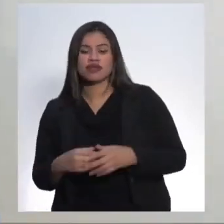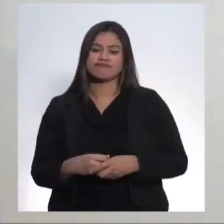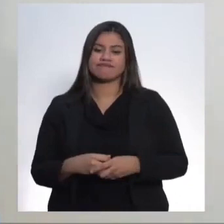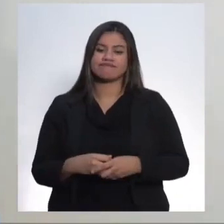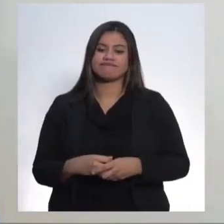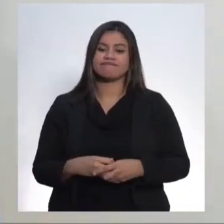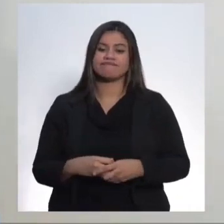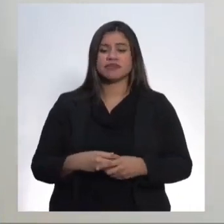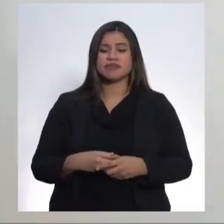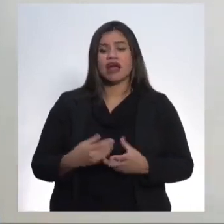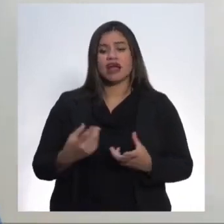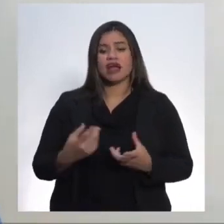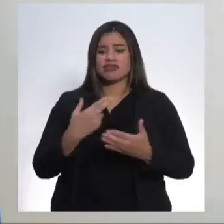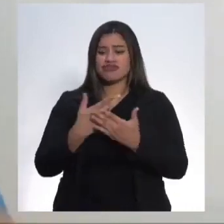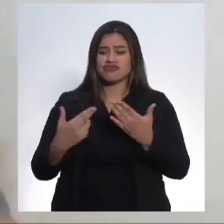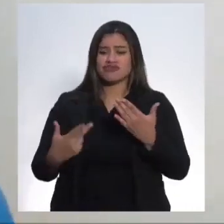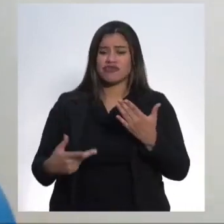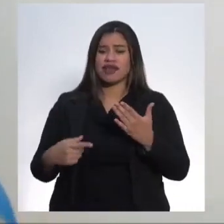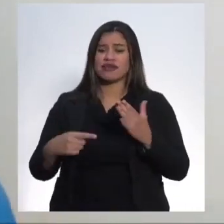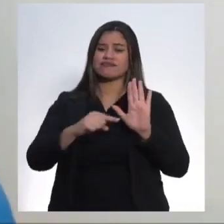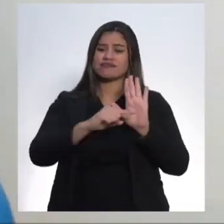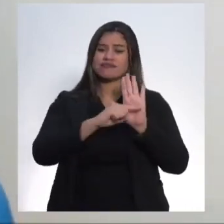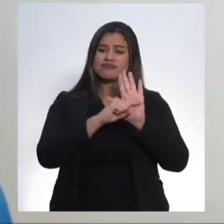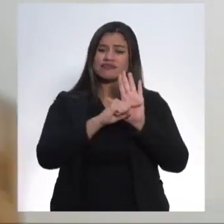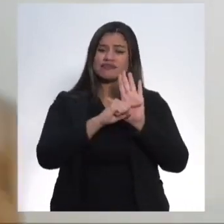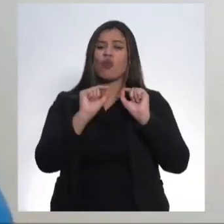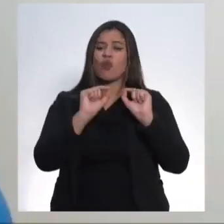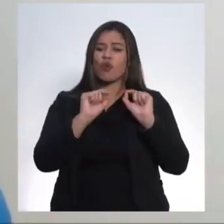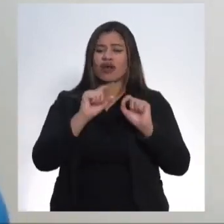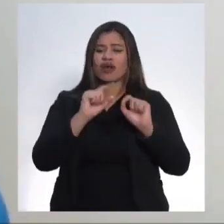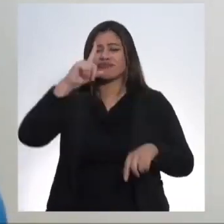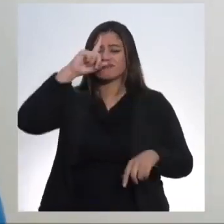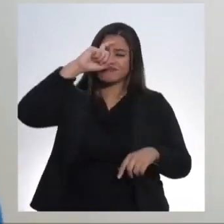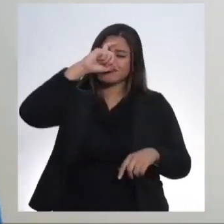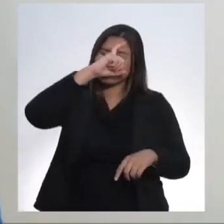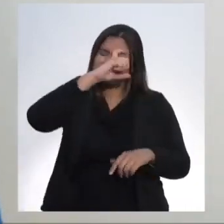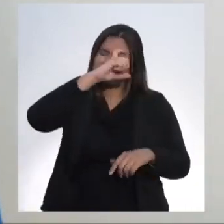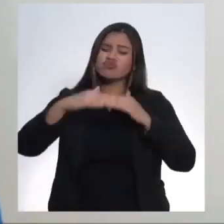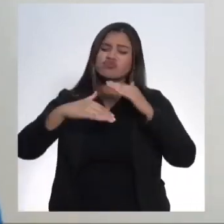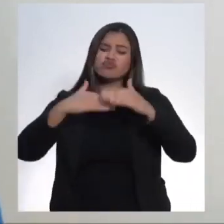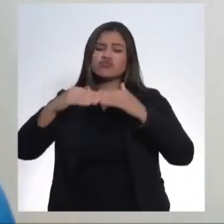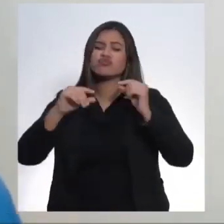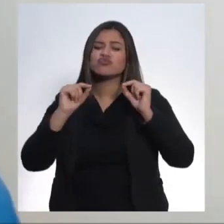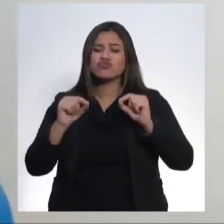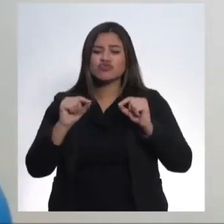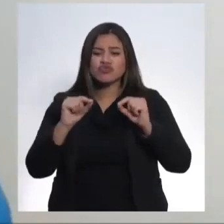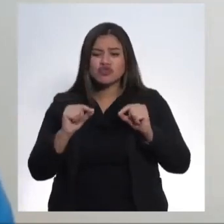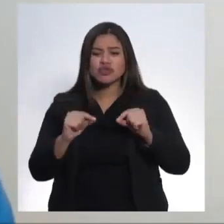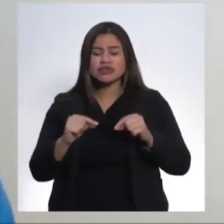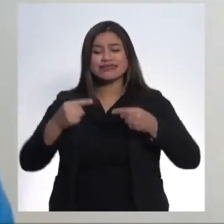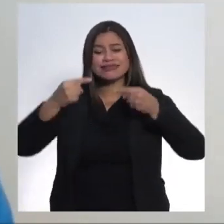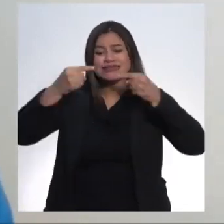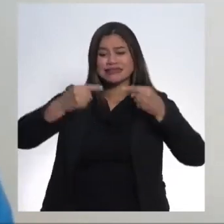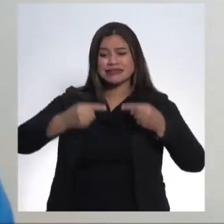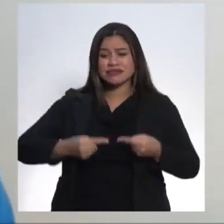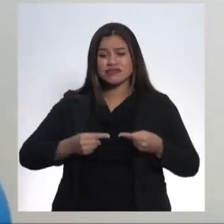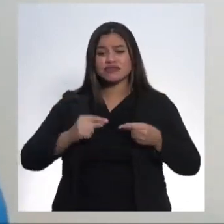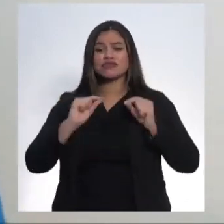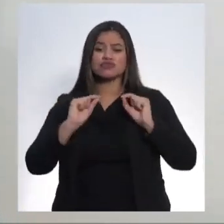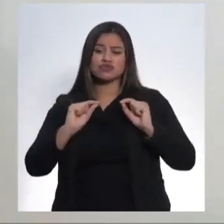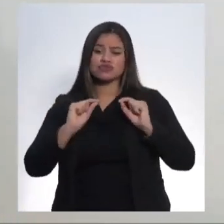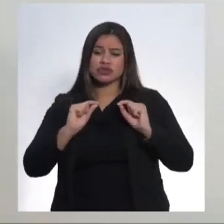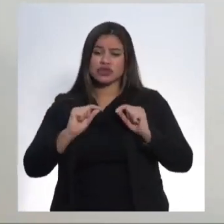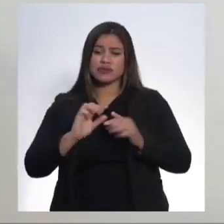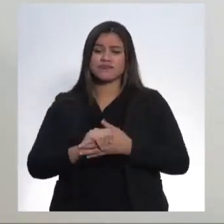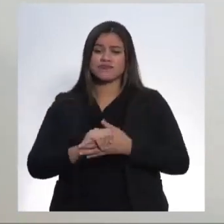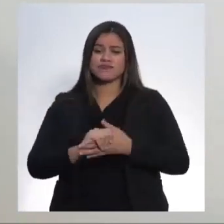dessa pessoa, né? Descreva, né, as dificuldades do desenvolvimento, os maiores desafios, o que deixa